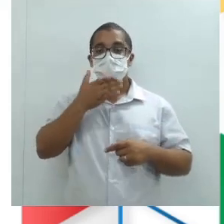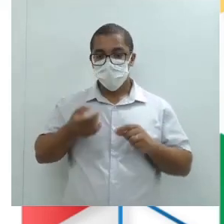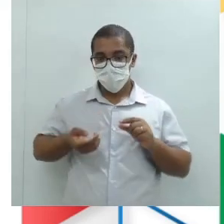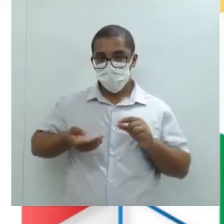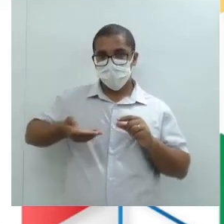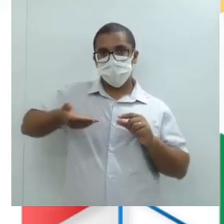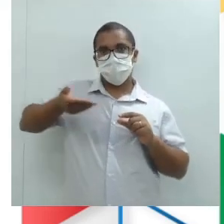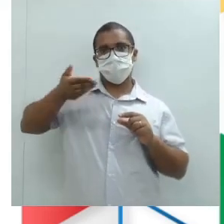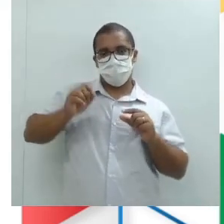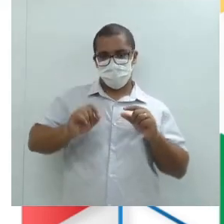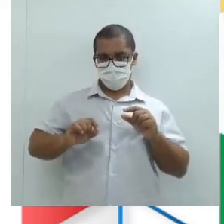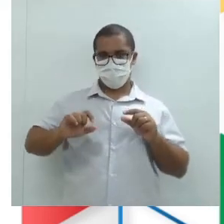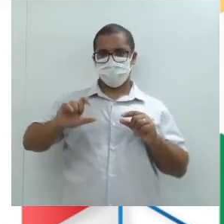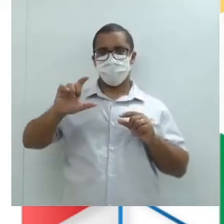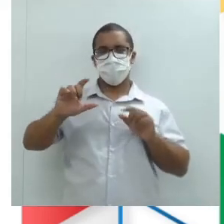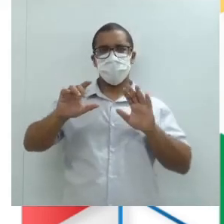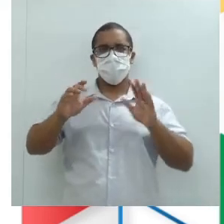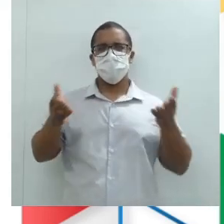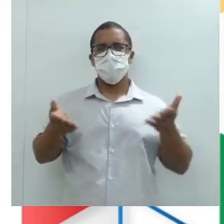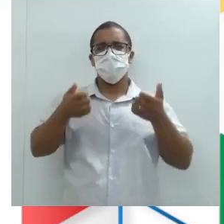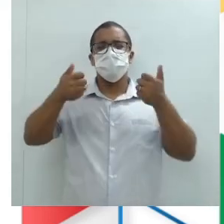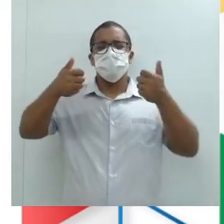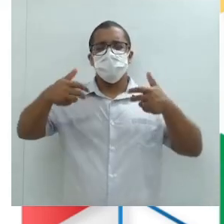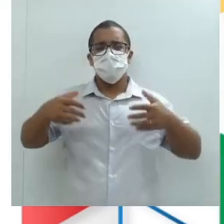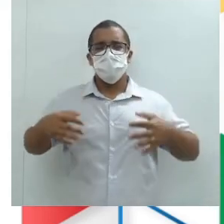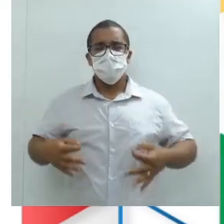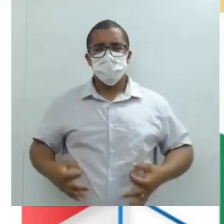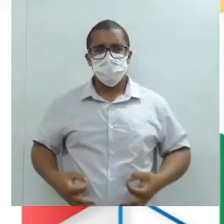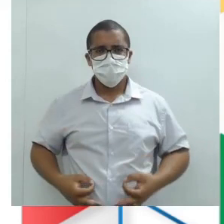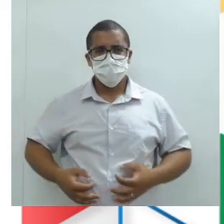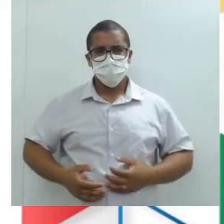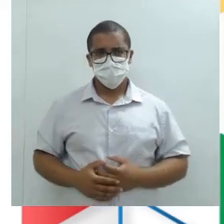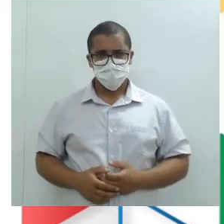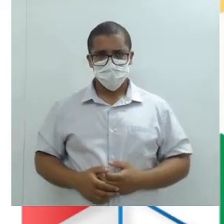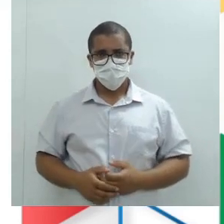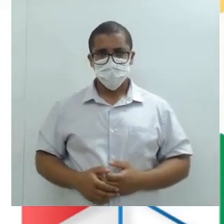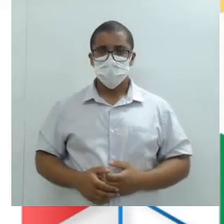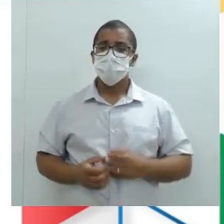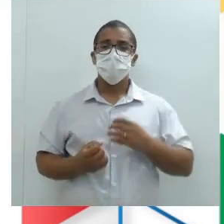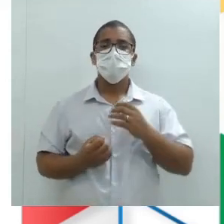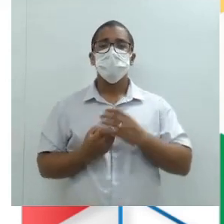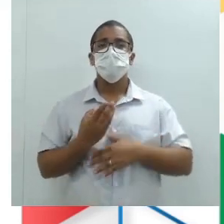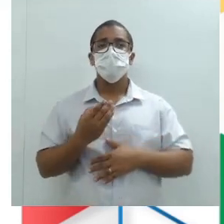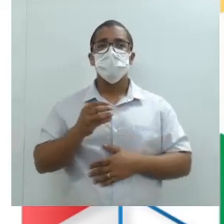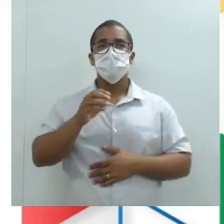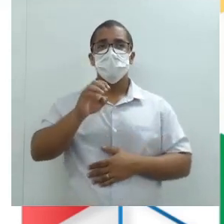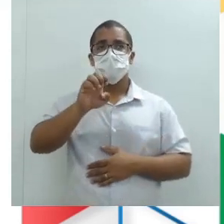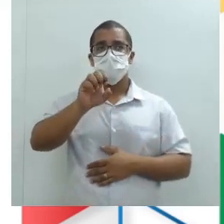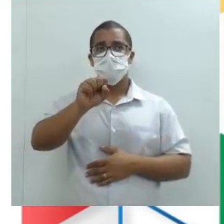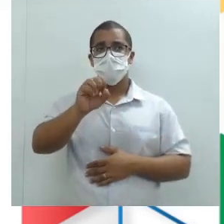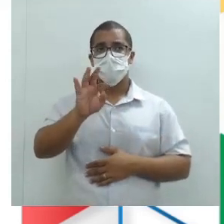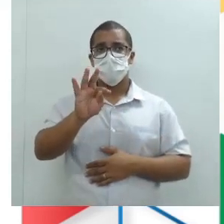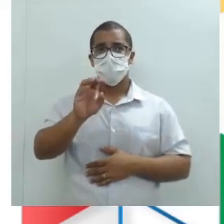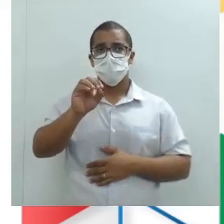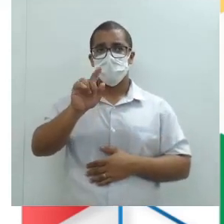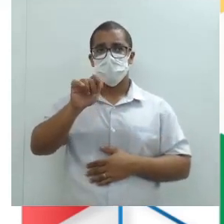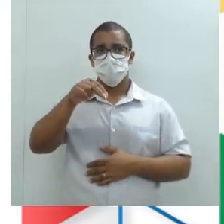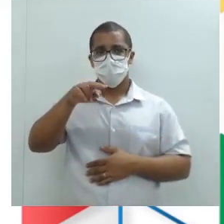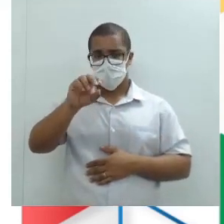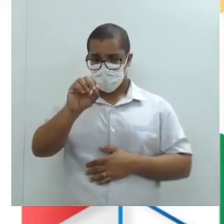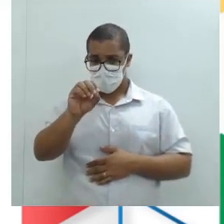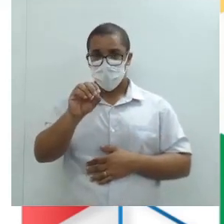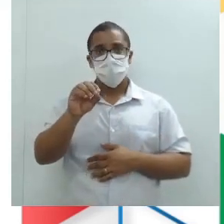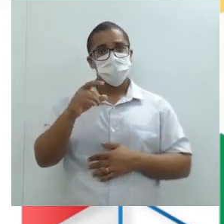Agora vamos falar sobre o ovário. O ovário ele vai produzir o estrógeno, que é um tipo de hormônio também,